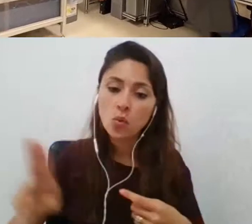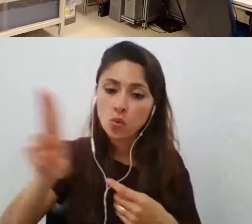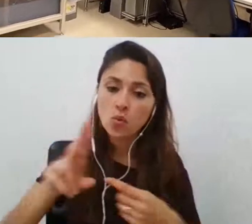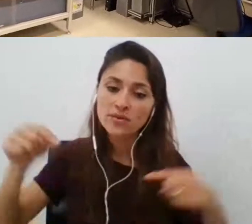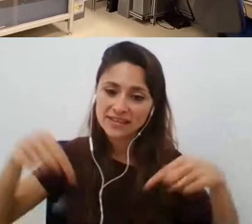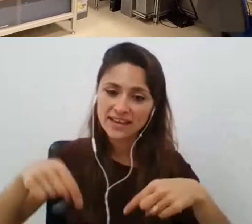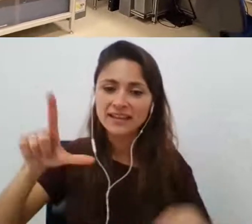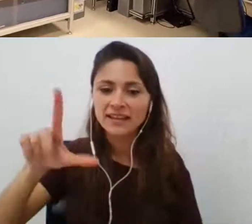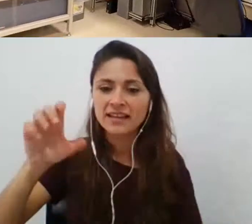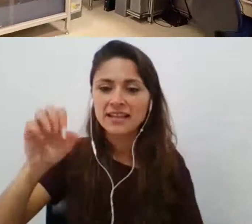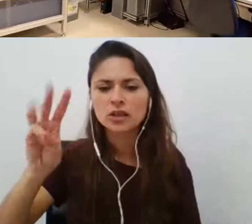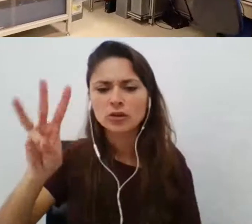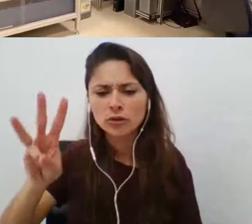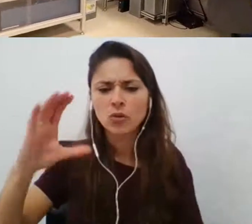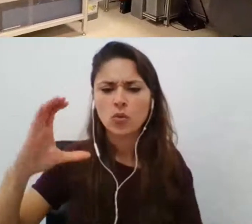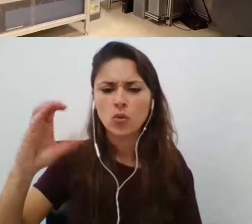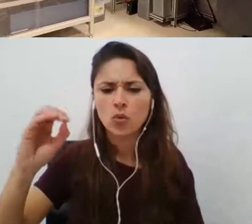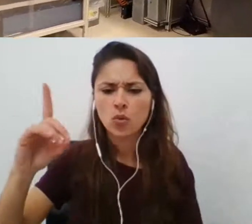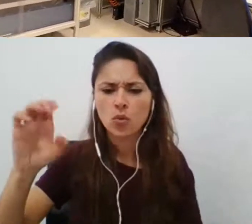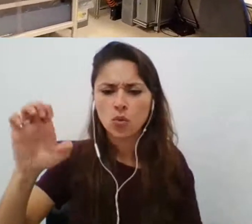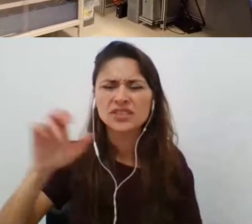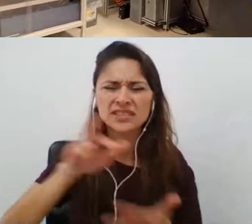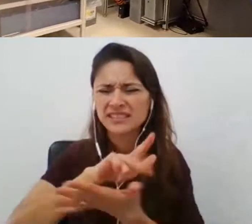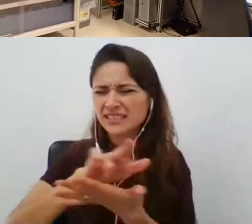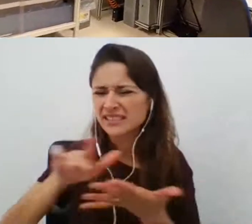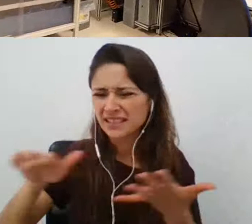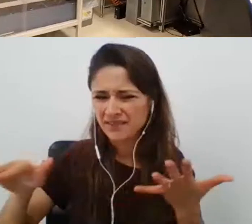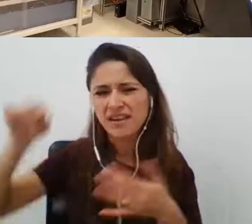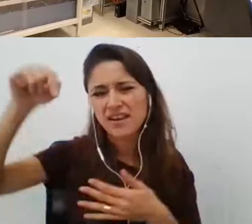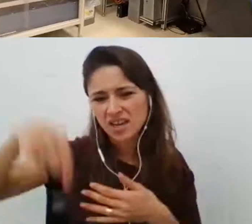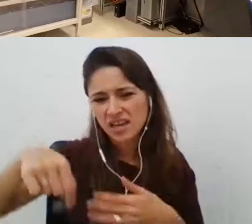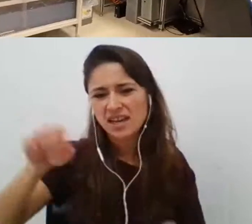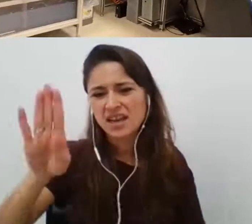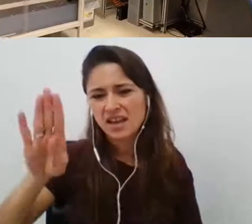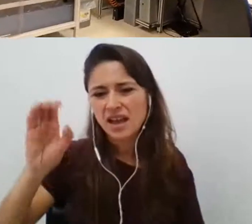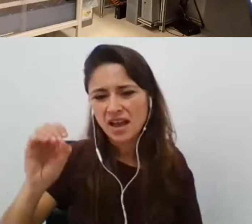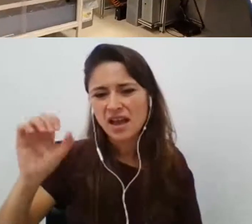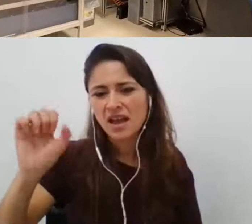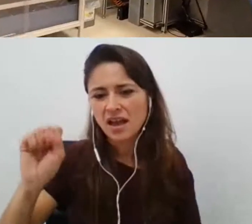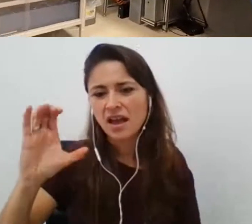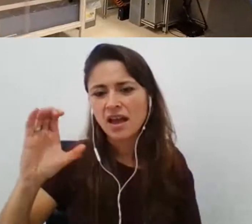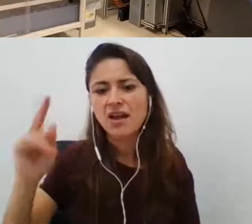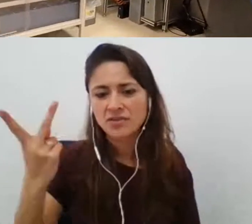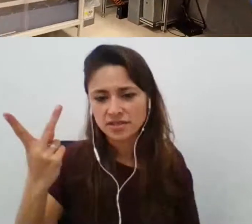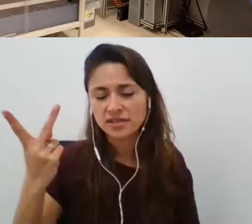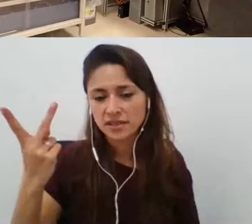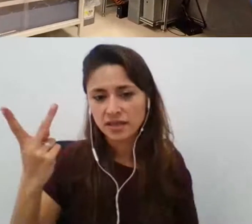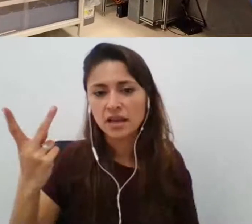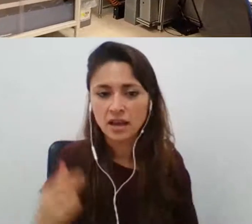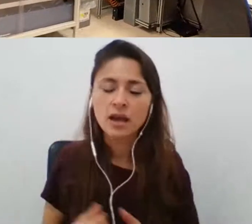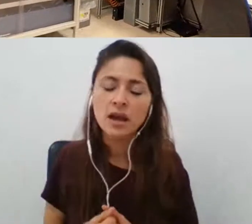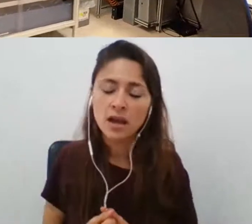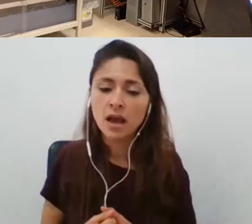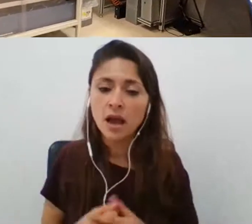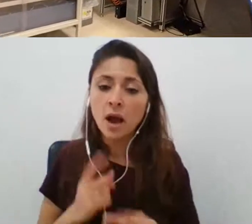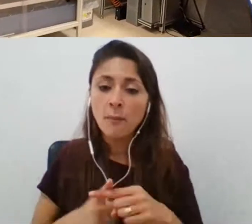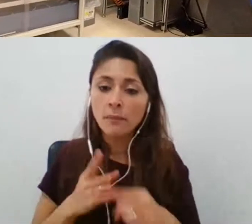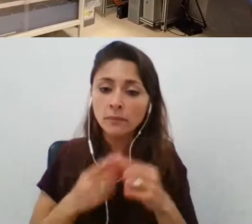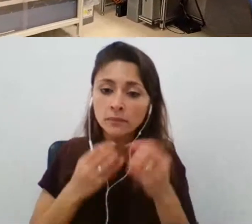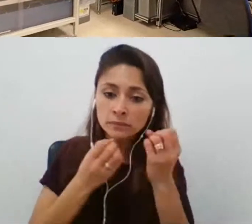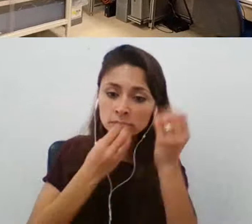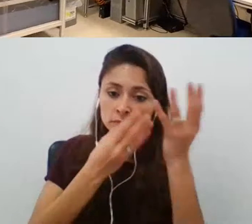sistema de processos LIPA, que é um processo desenvolvido para a Bosch, para a gente ter esse conceito de informações e essa